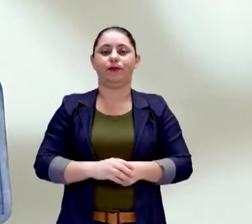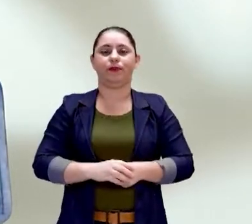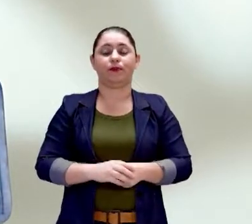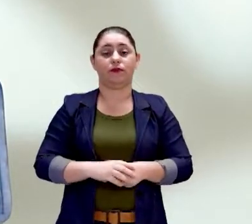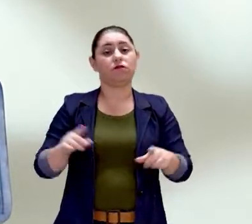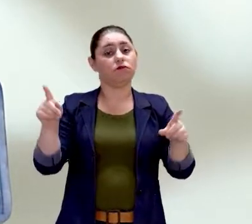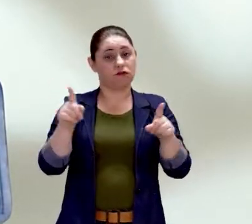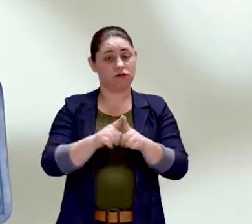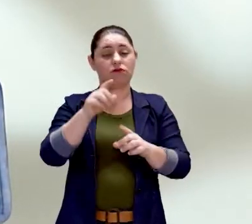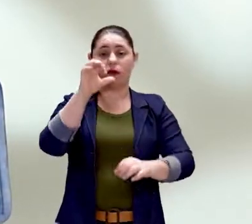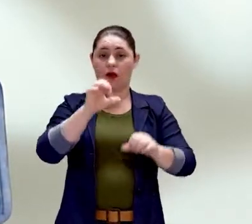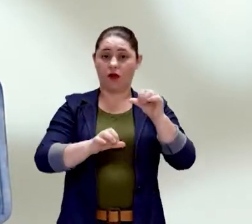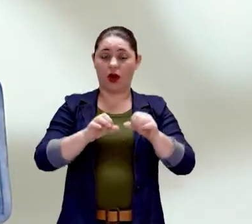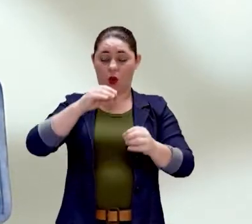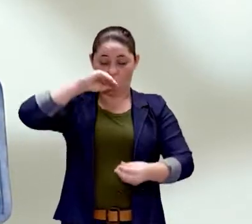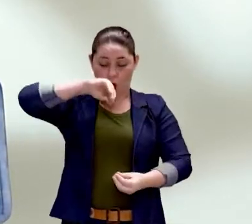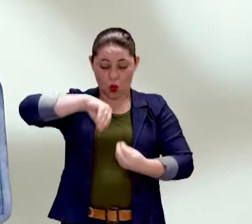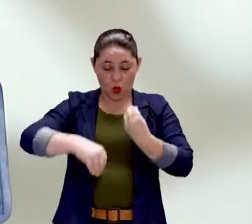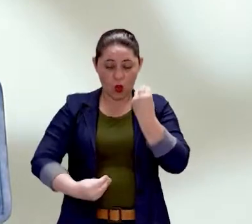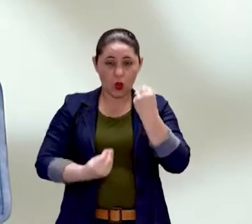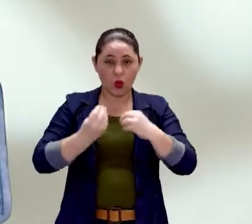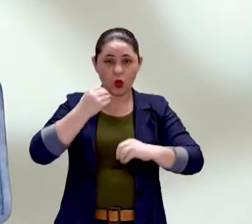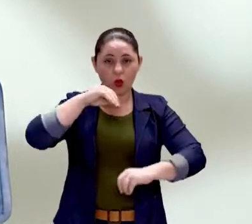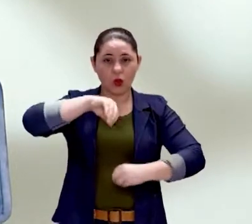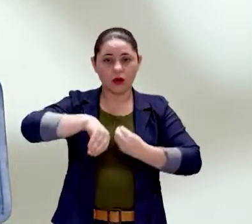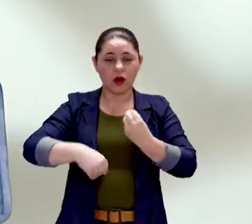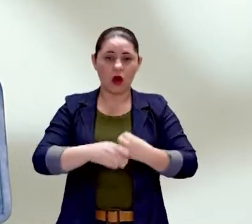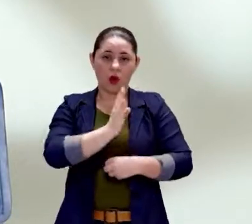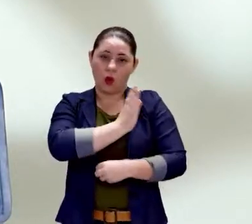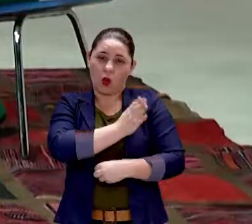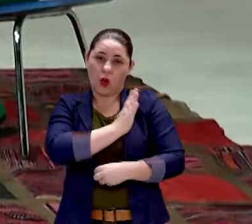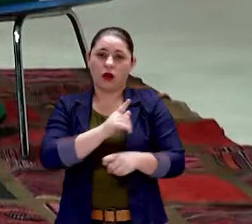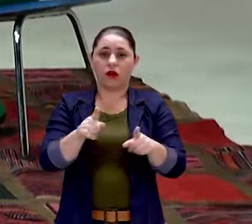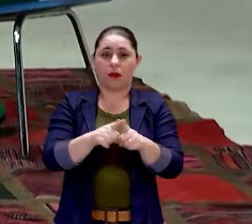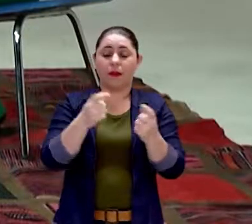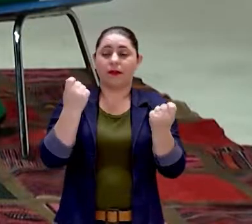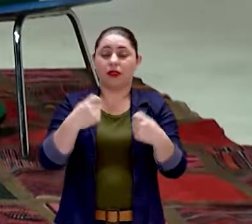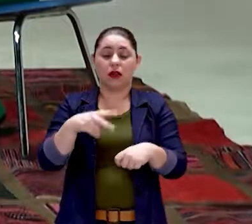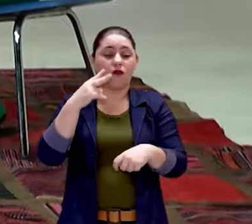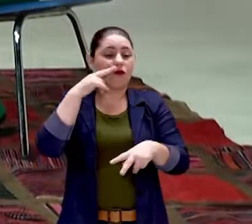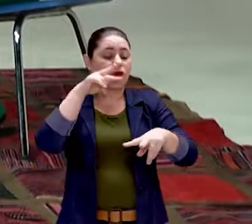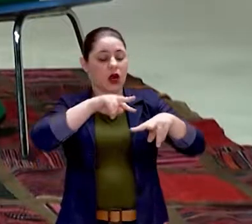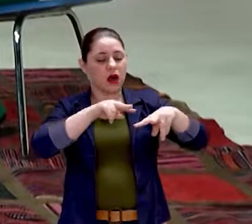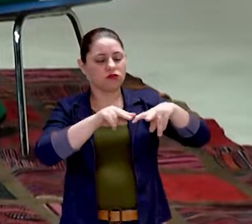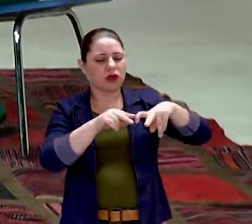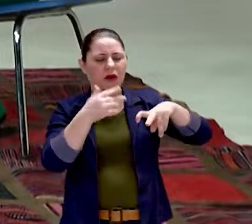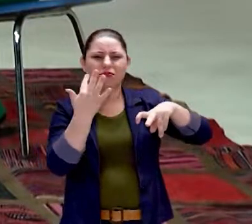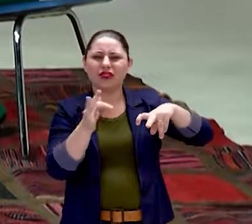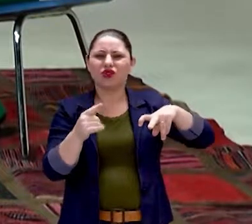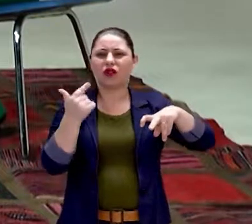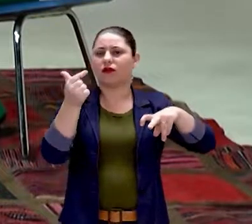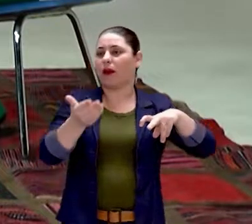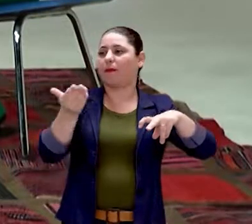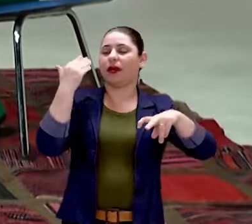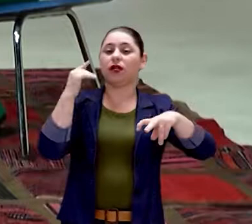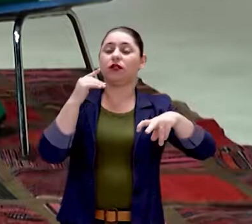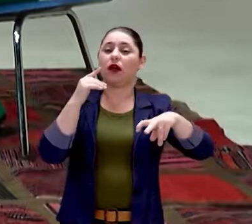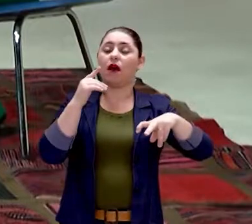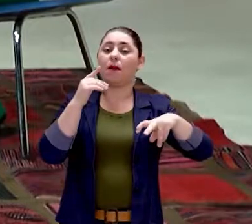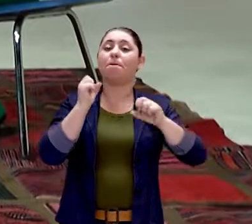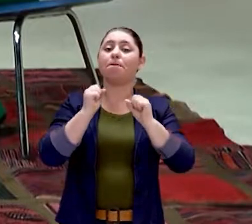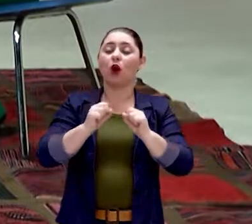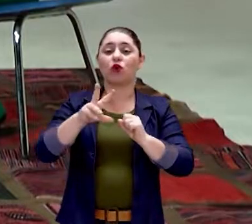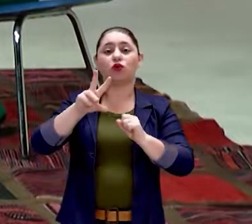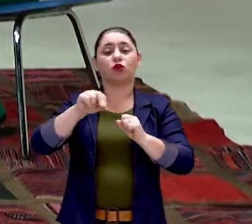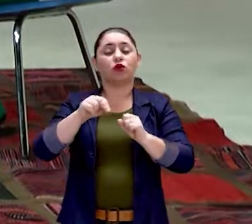Então, além de avaliar metabolicamente, cardiovascularmente, tem que olhar também lesões antigas para saber se está apto